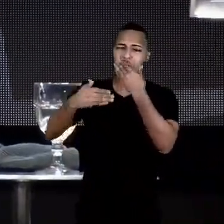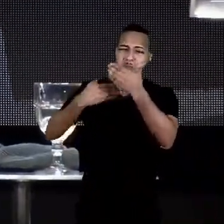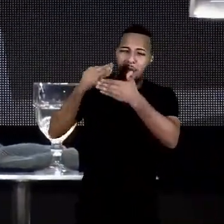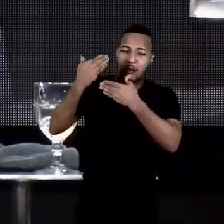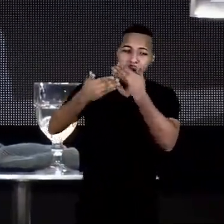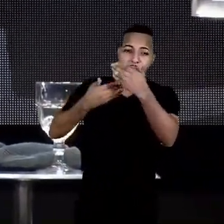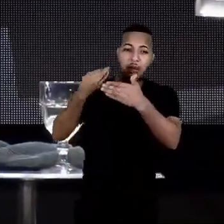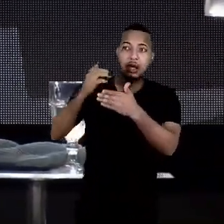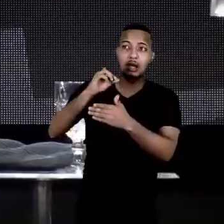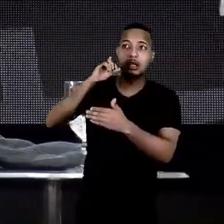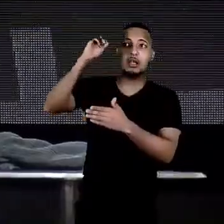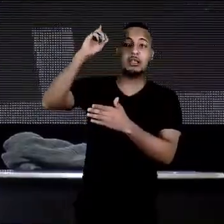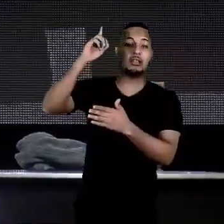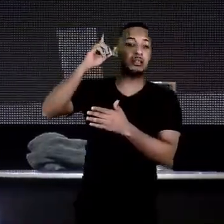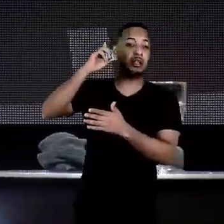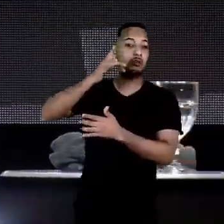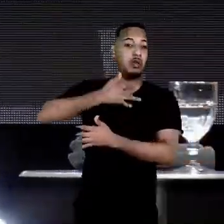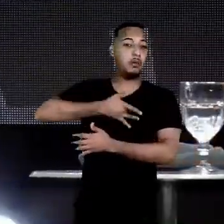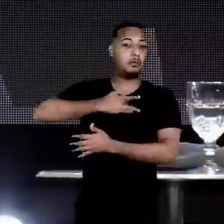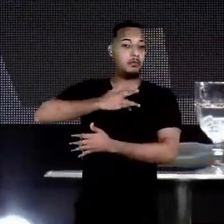misericórdia.